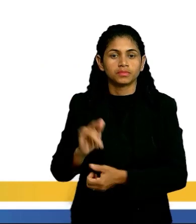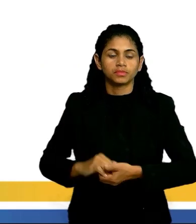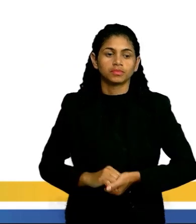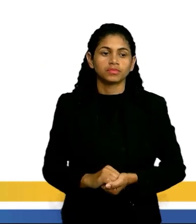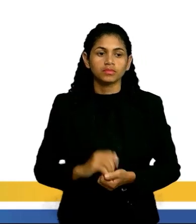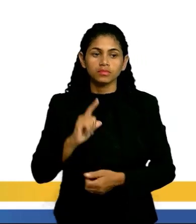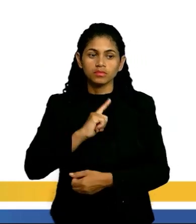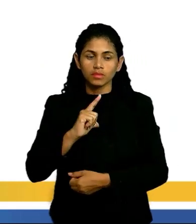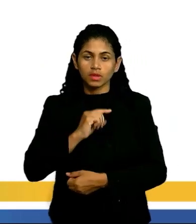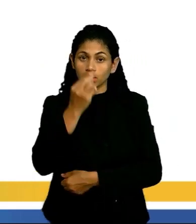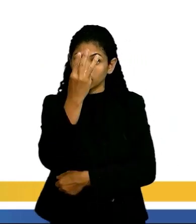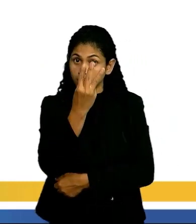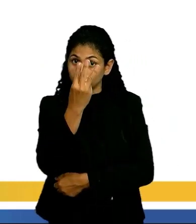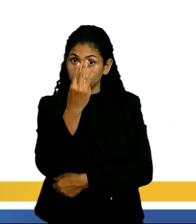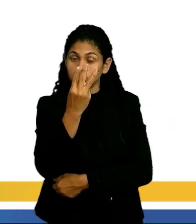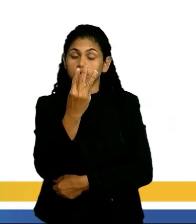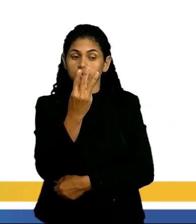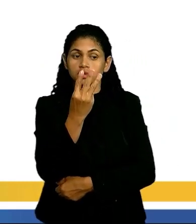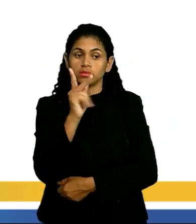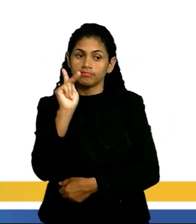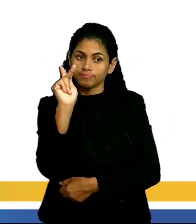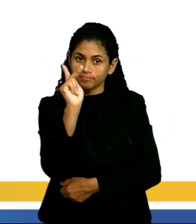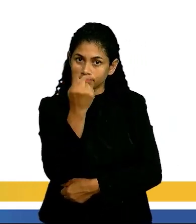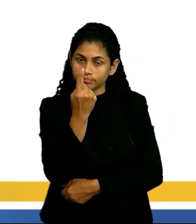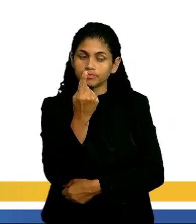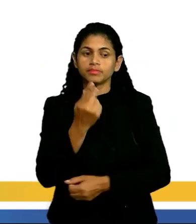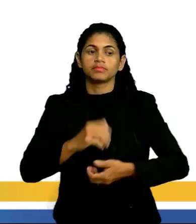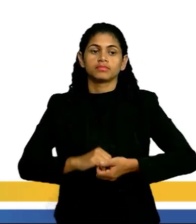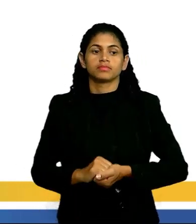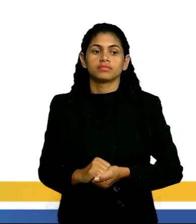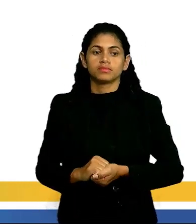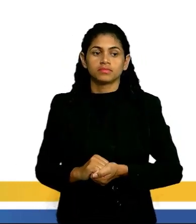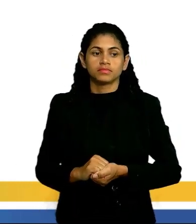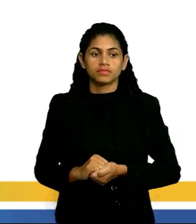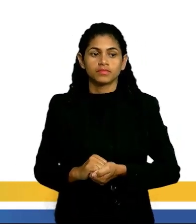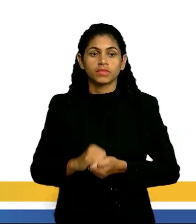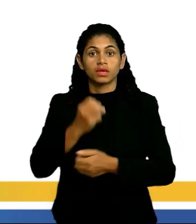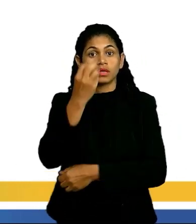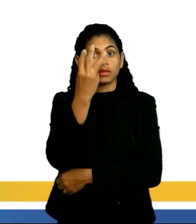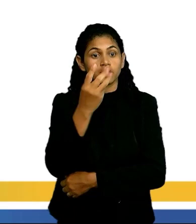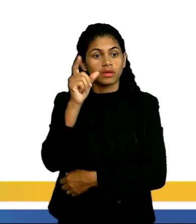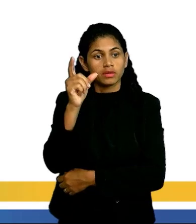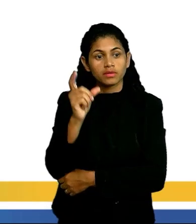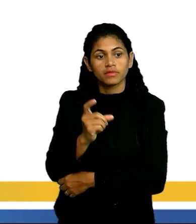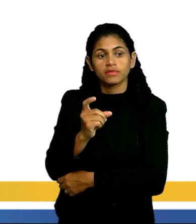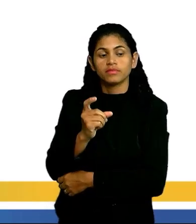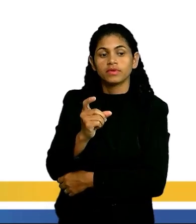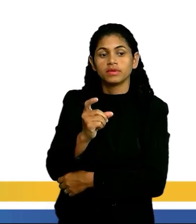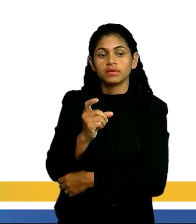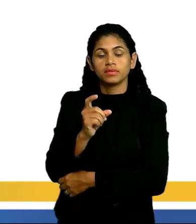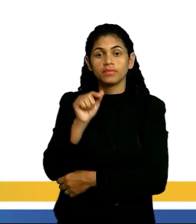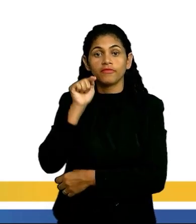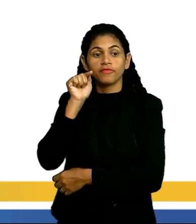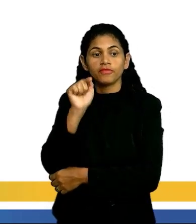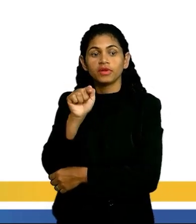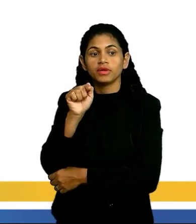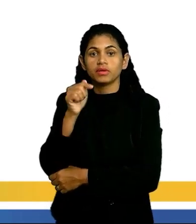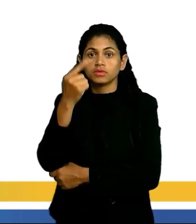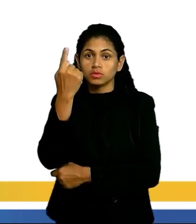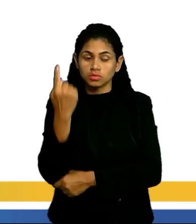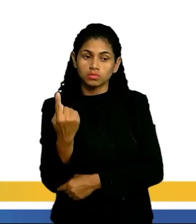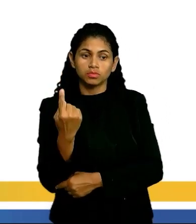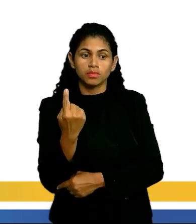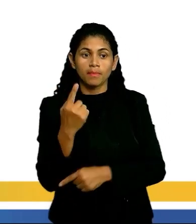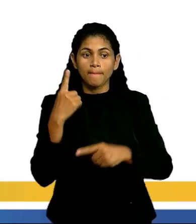3 hidrogênios, porque o ácido fosfórico é H3PO4, eu vou fazer 3 vezes 1, mais o fósforo, que eu não sei quanto que